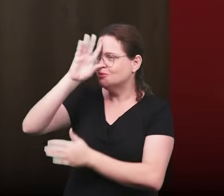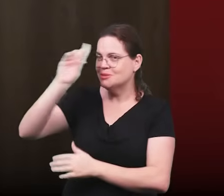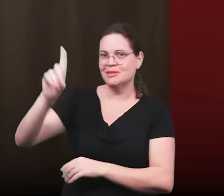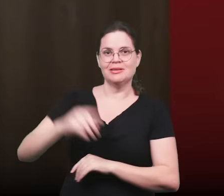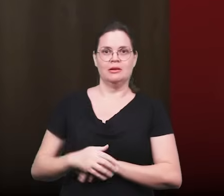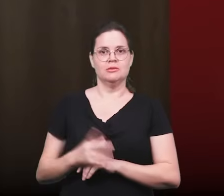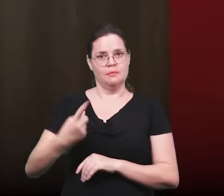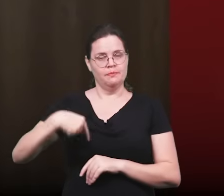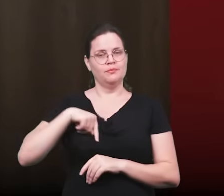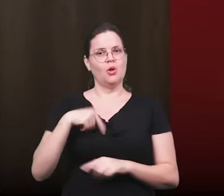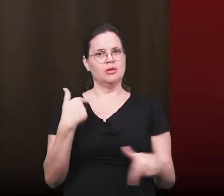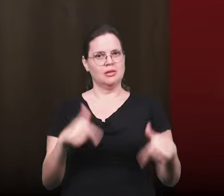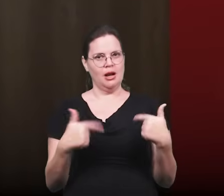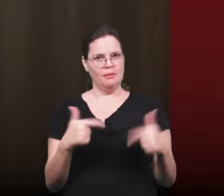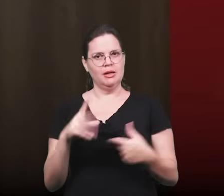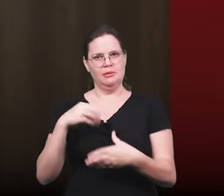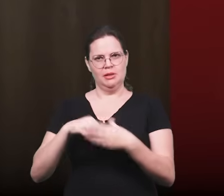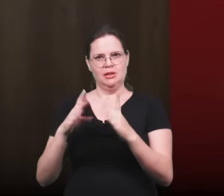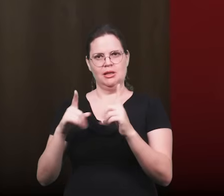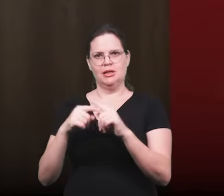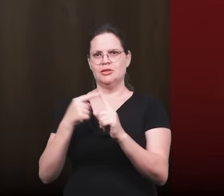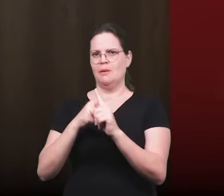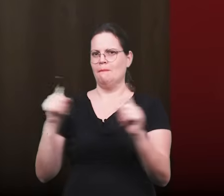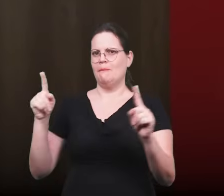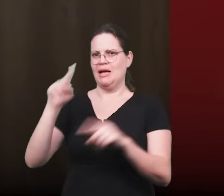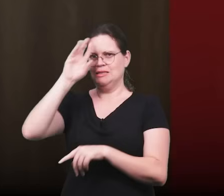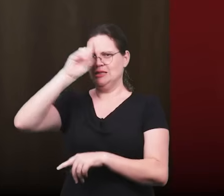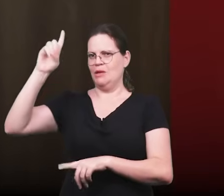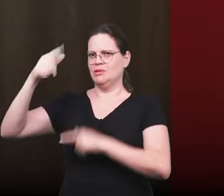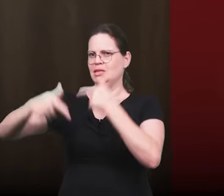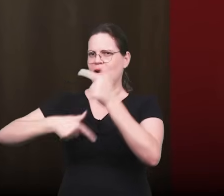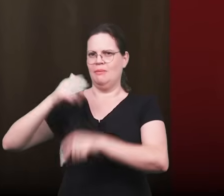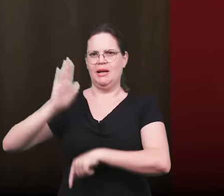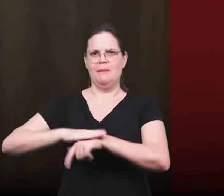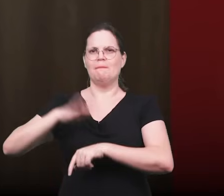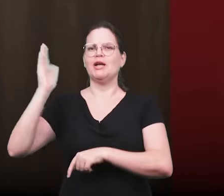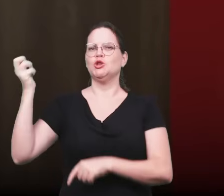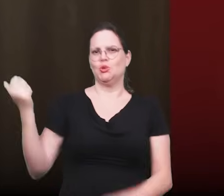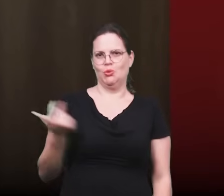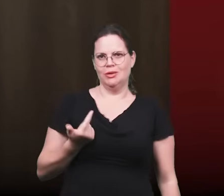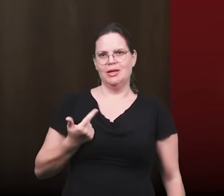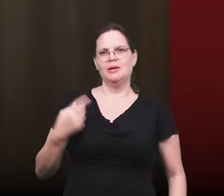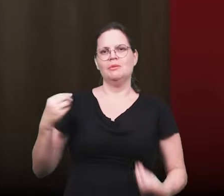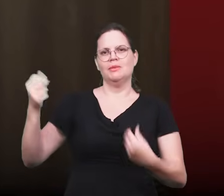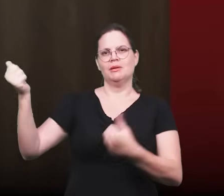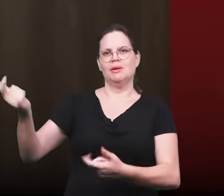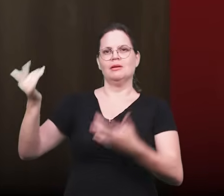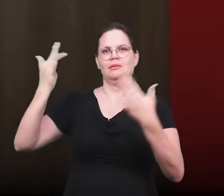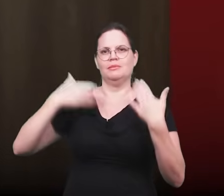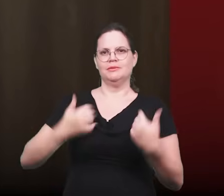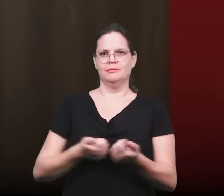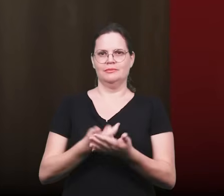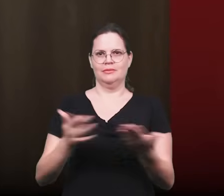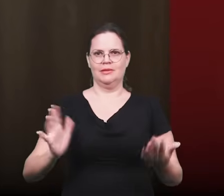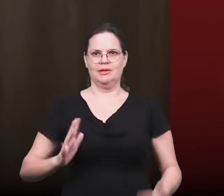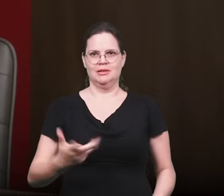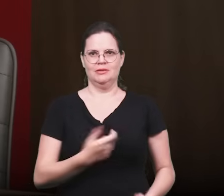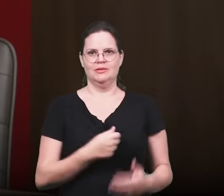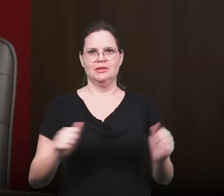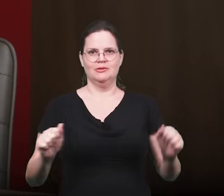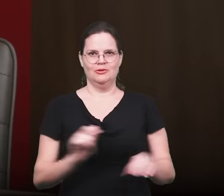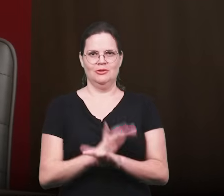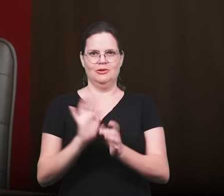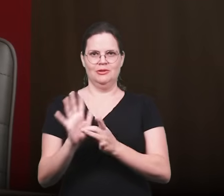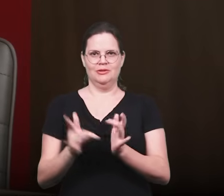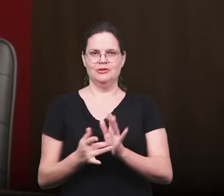trabalhamos pela obra de Deus, mas Deus trabalha muito mais por nós, para nos abençoar e para nos dar a salvação. Glória a Jesus. Glória a